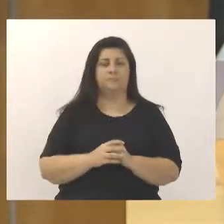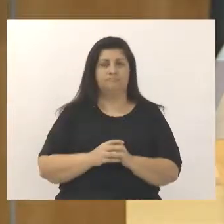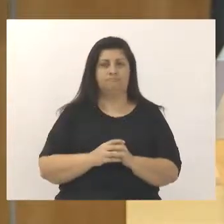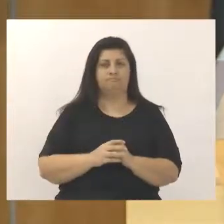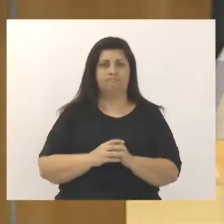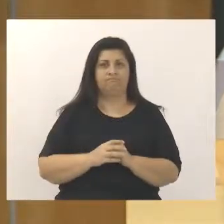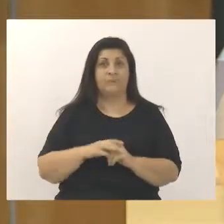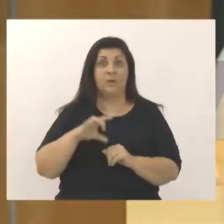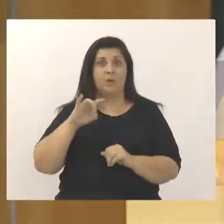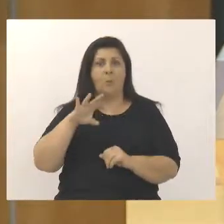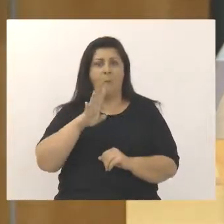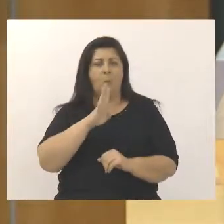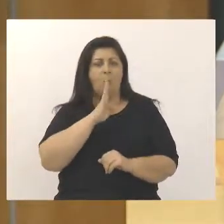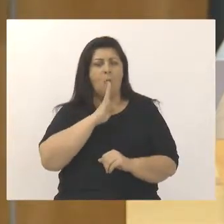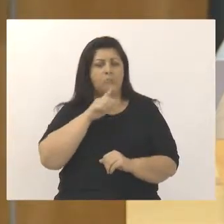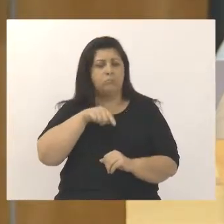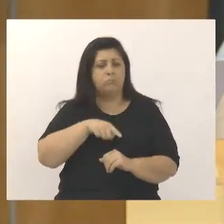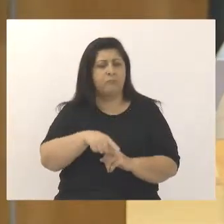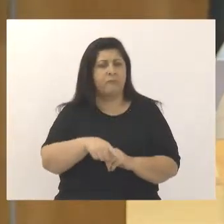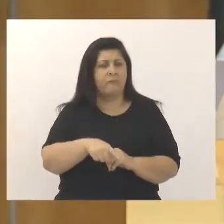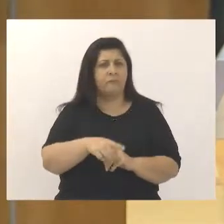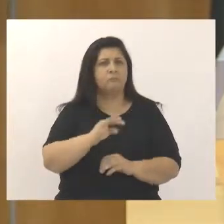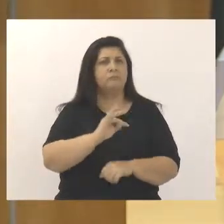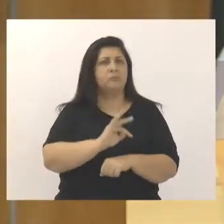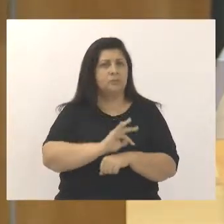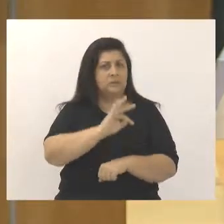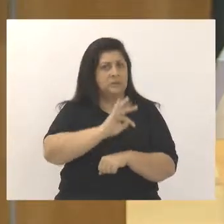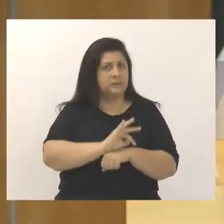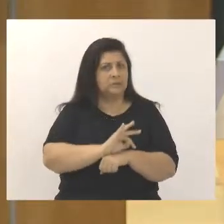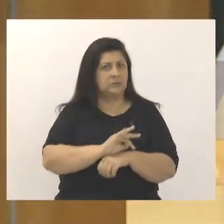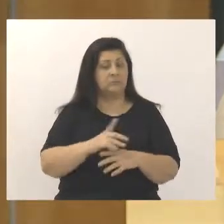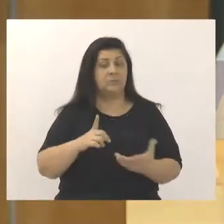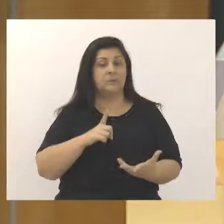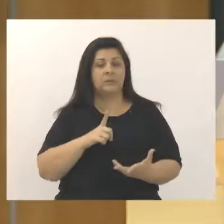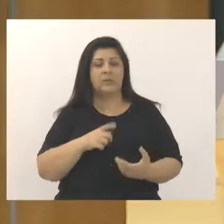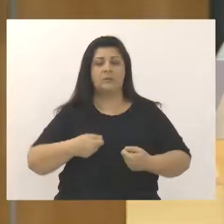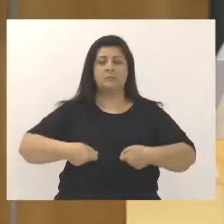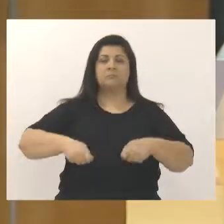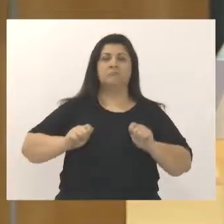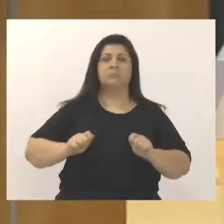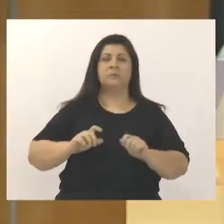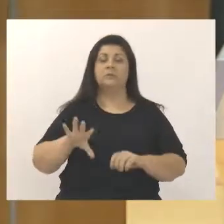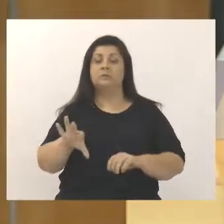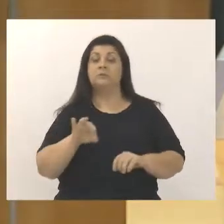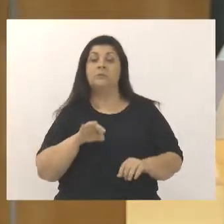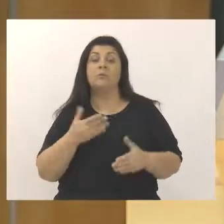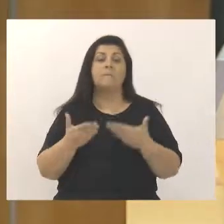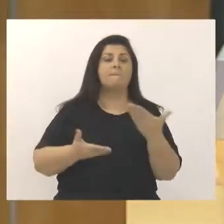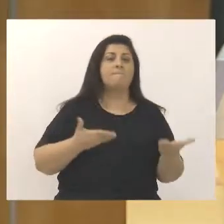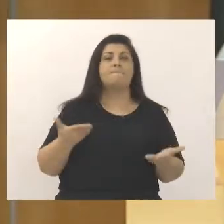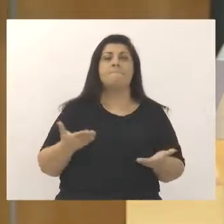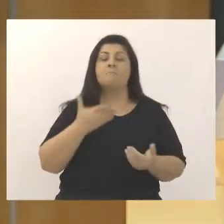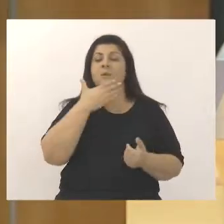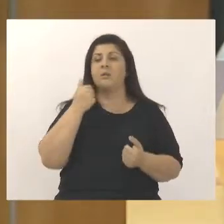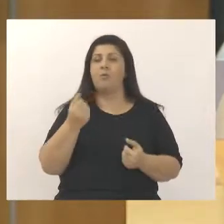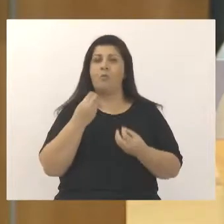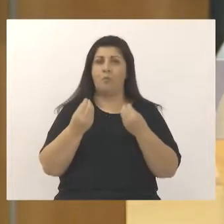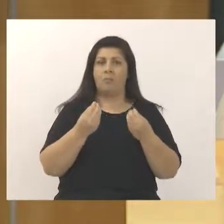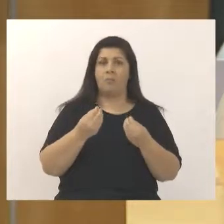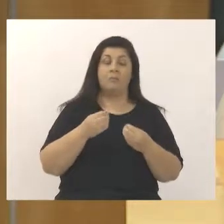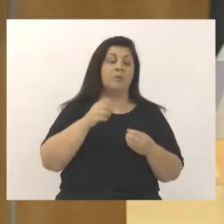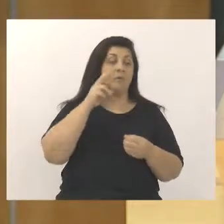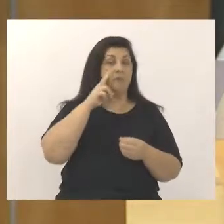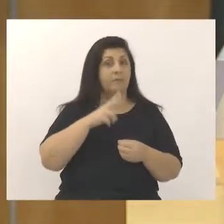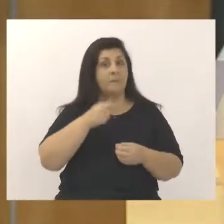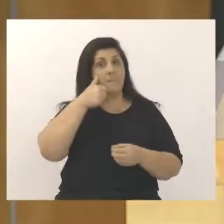o conhecimento técnico teria a capacidade de optar pelo melhor procedimento médico, tanto para a mãe